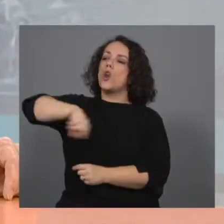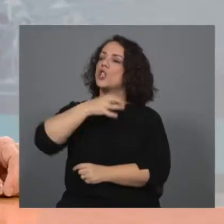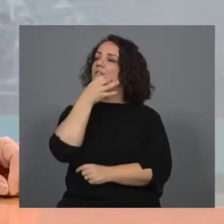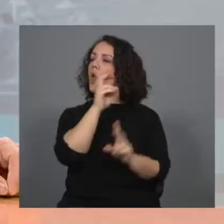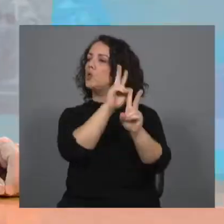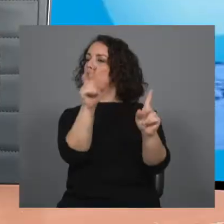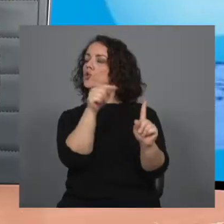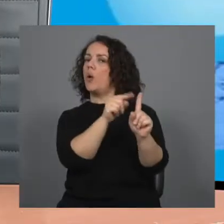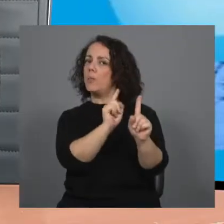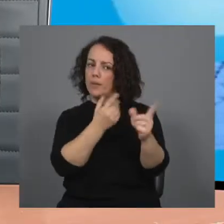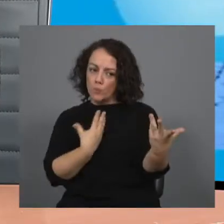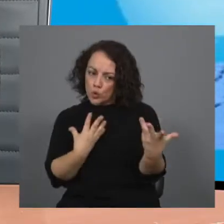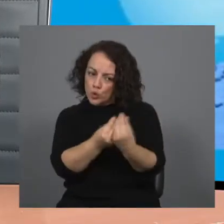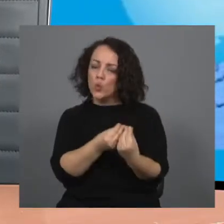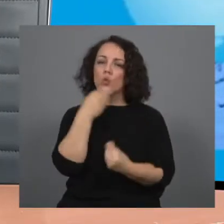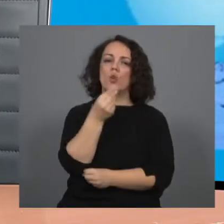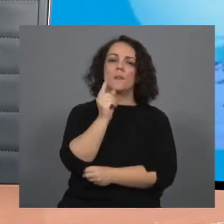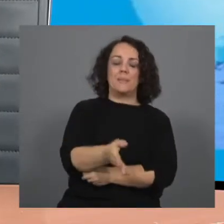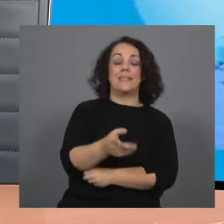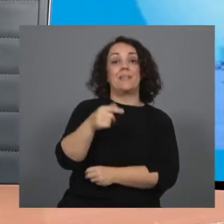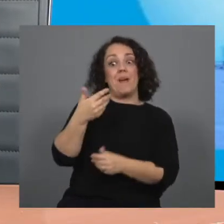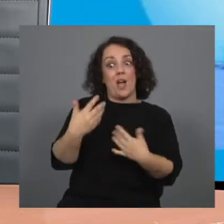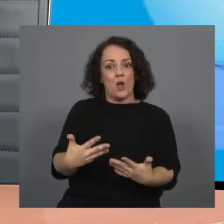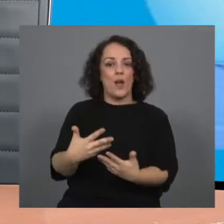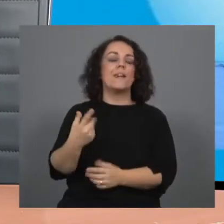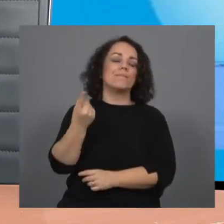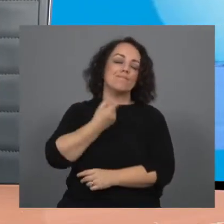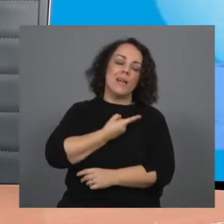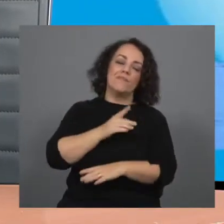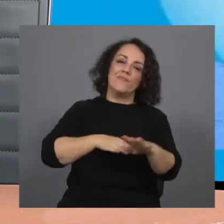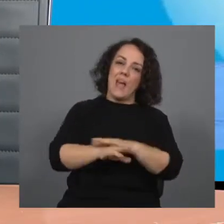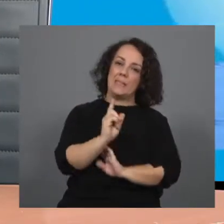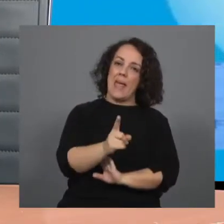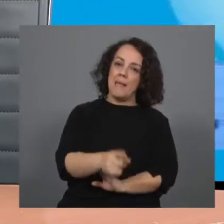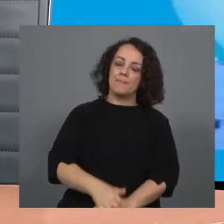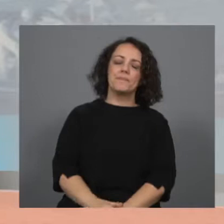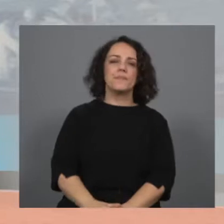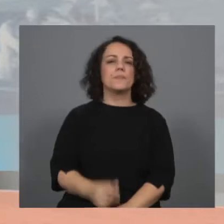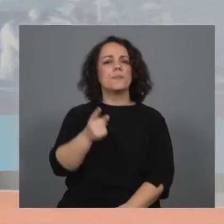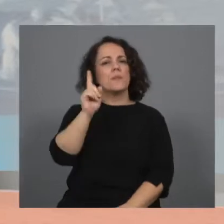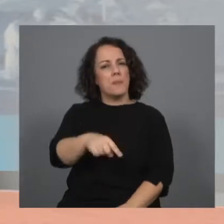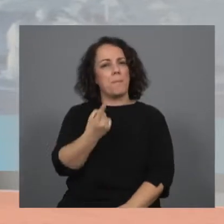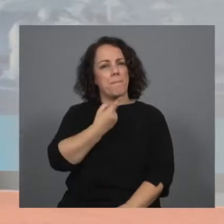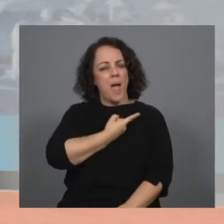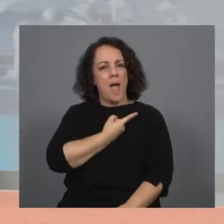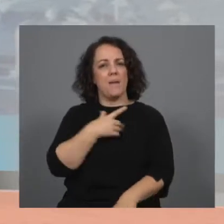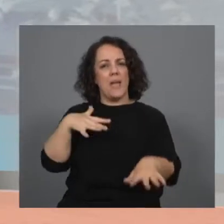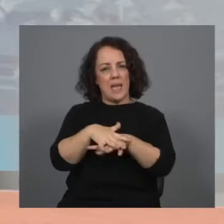ouvir. E se calhar também aqui nesta ocasião nós temos que o fazer. Temos também de trabalhar mais em